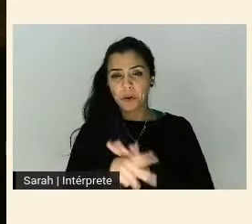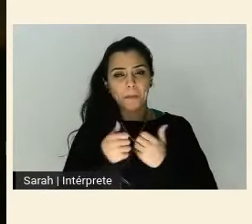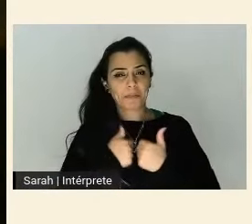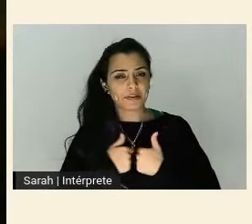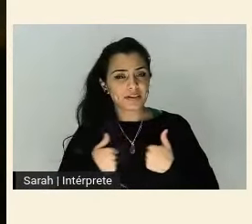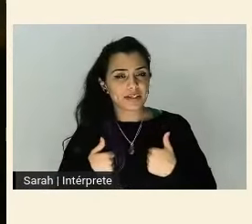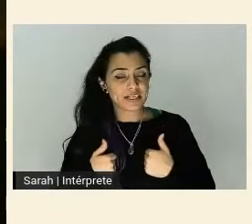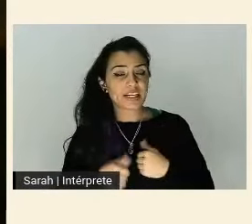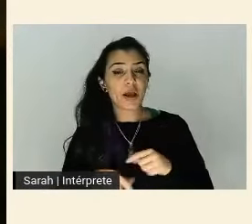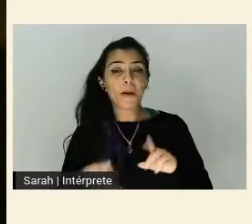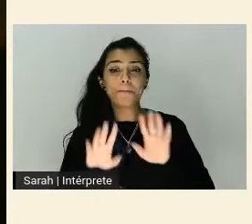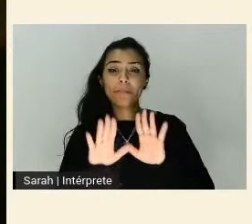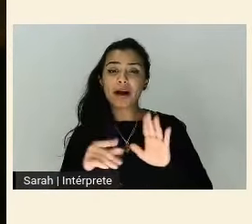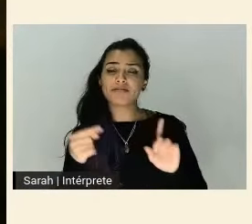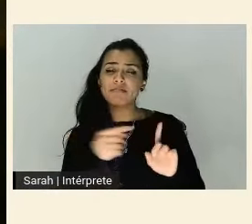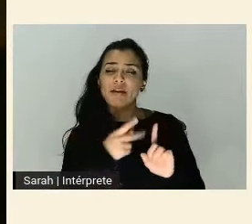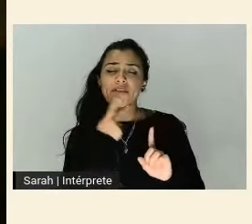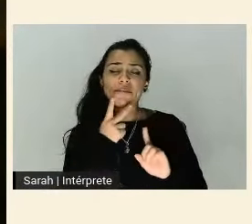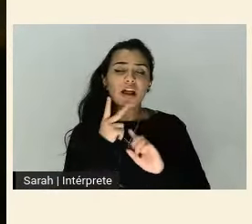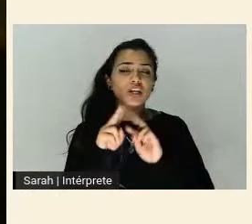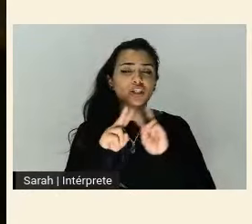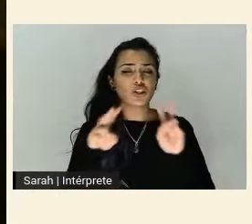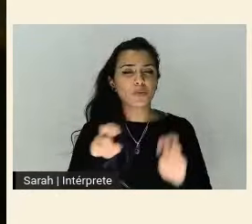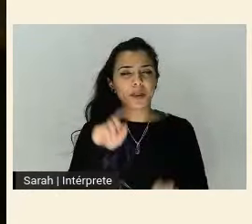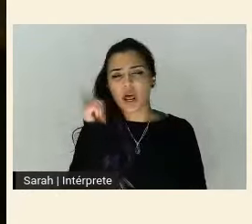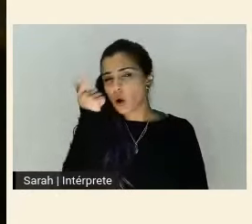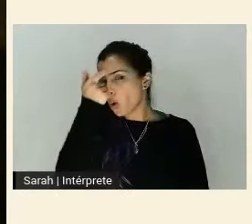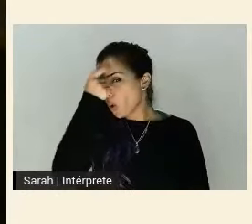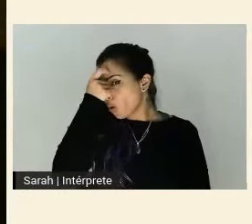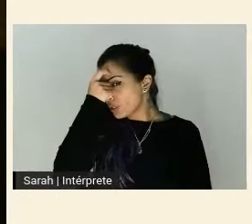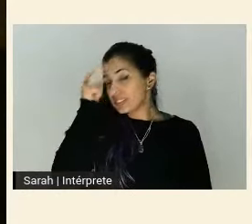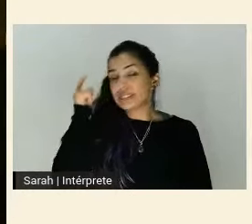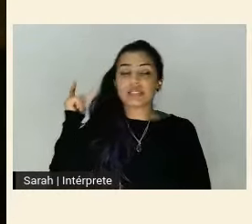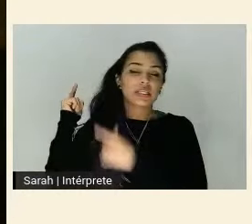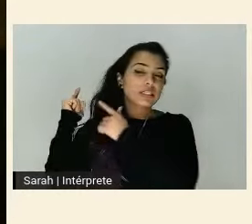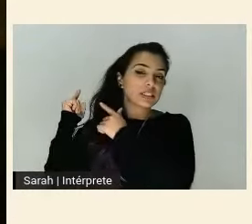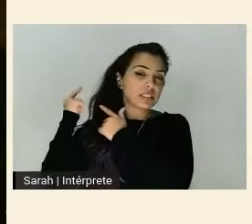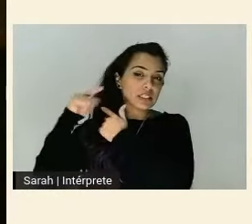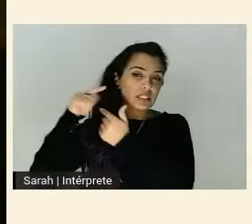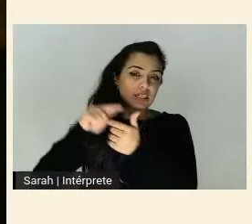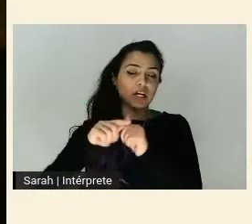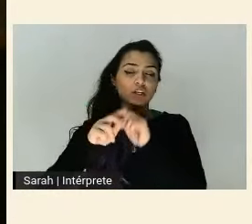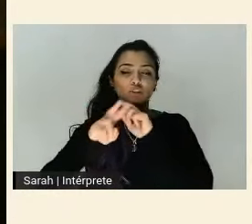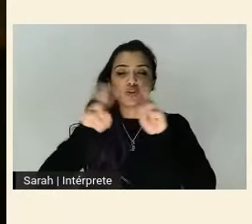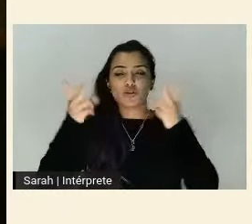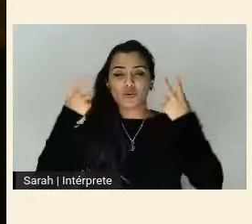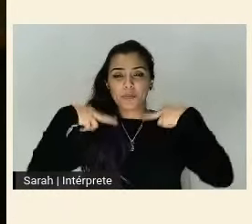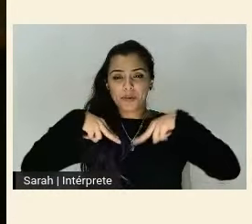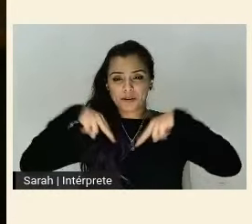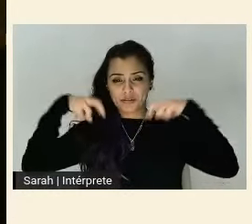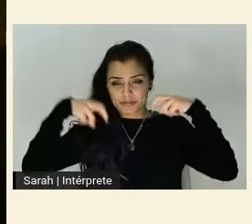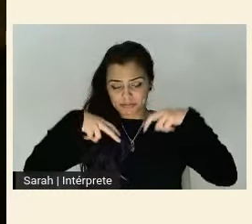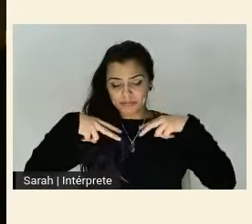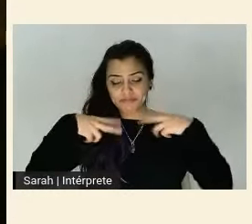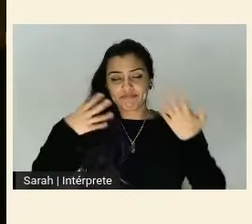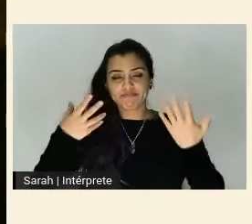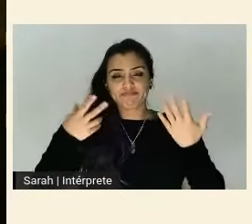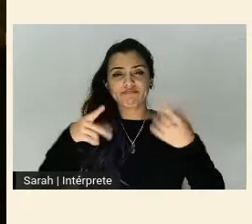está no limite entre a consciência tradicional visitando a